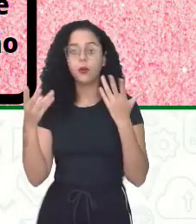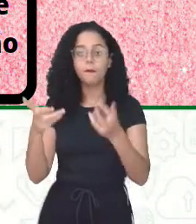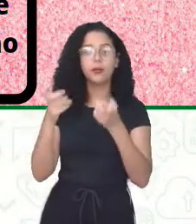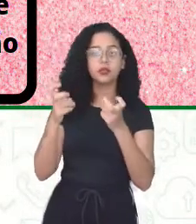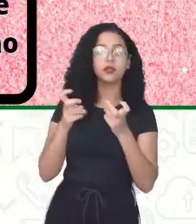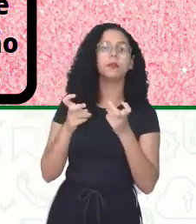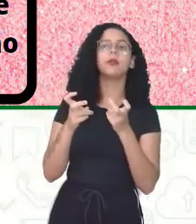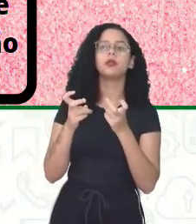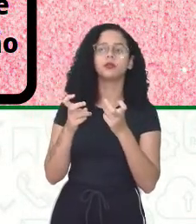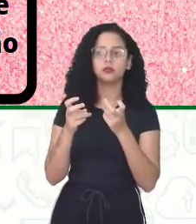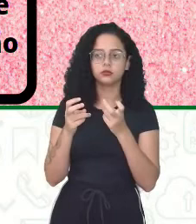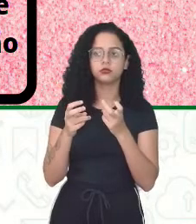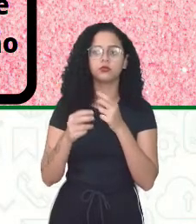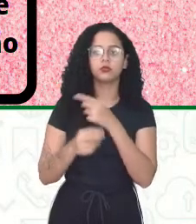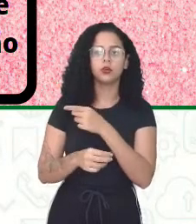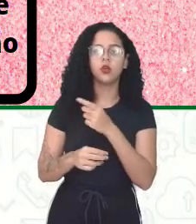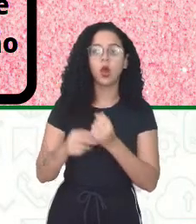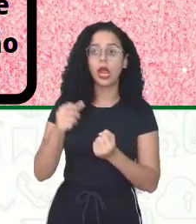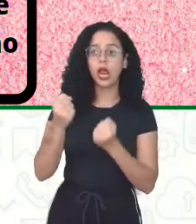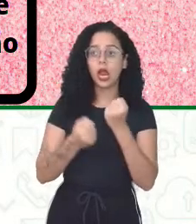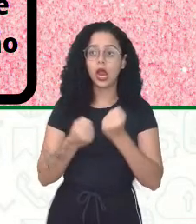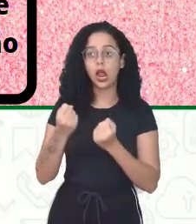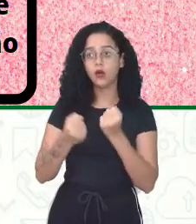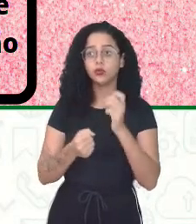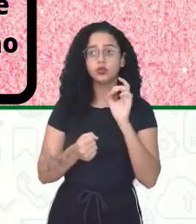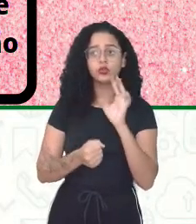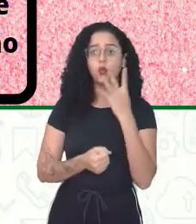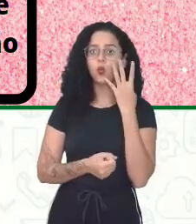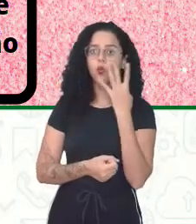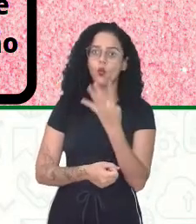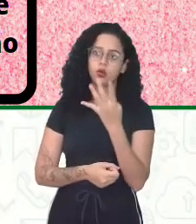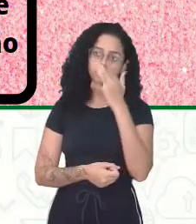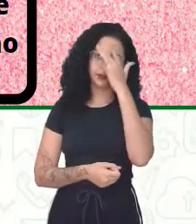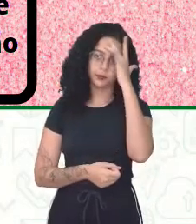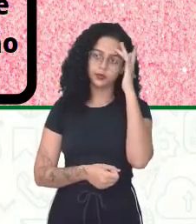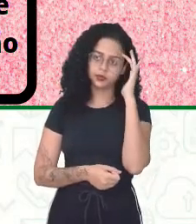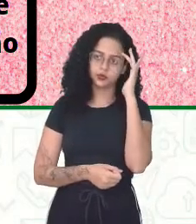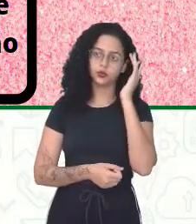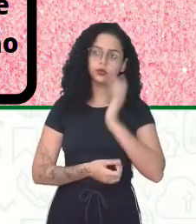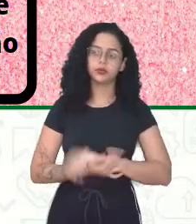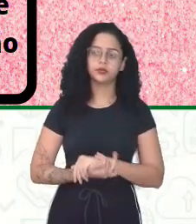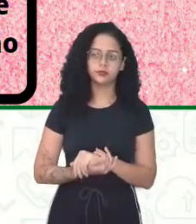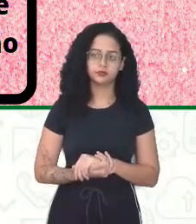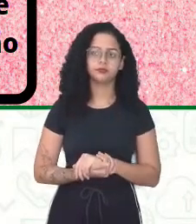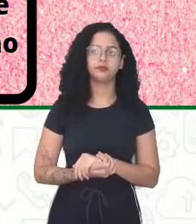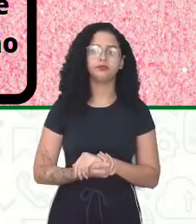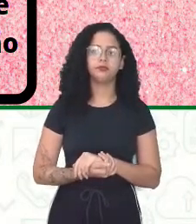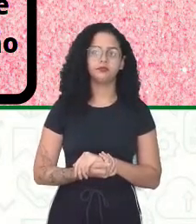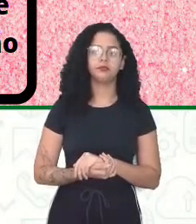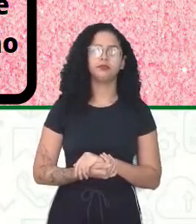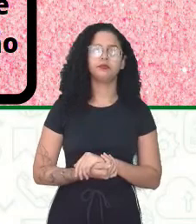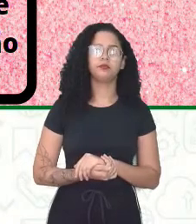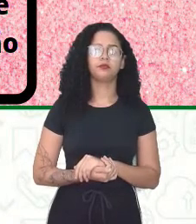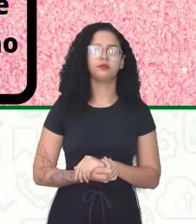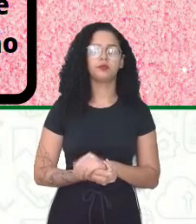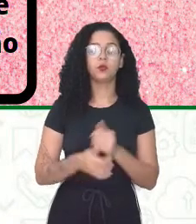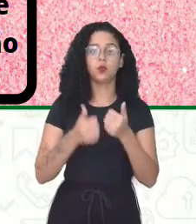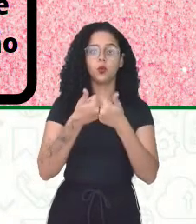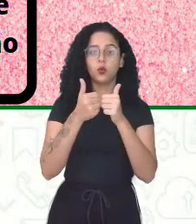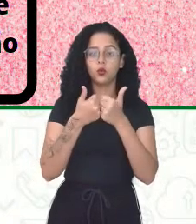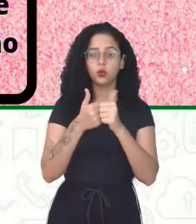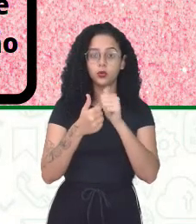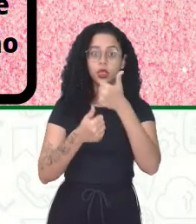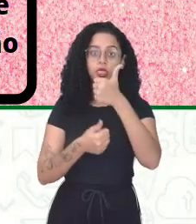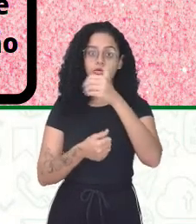que o carro só 4 pessoas, né? Não é isso? O ônibus